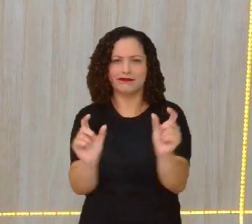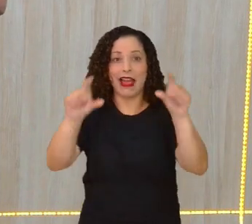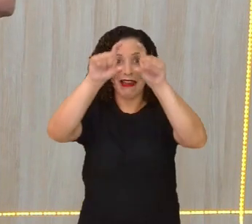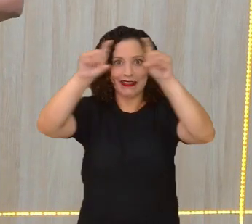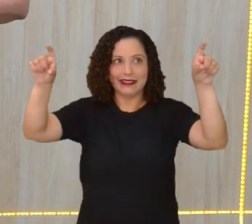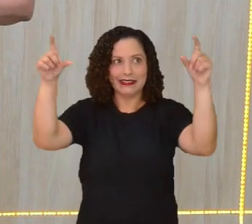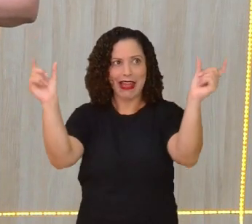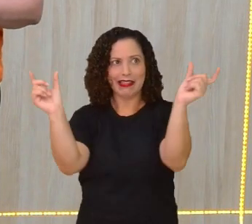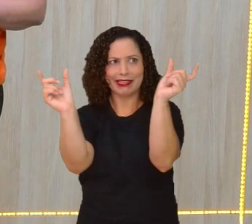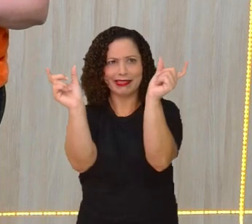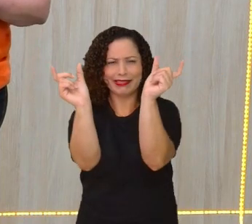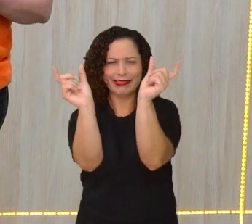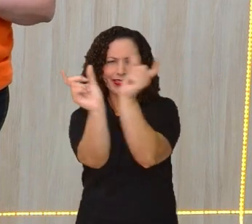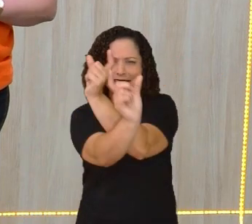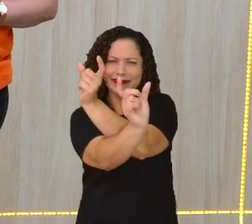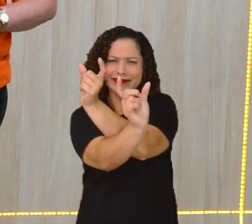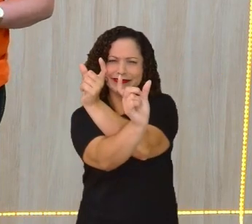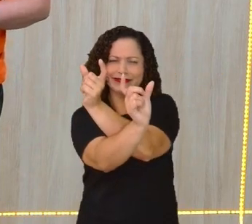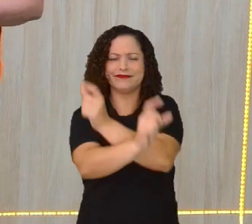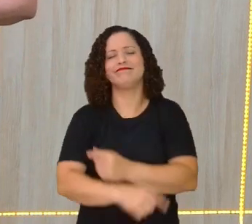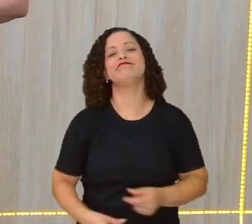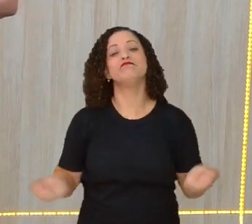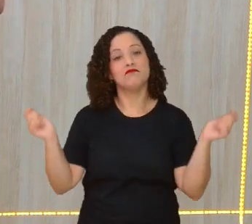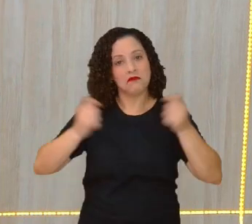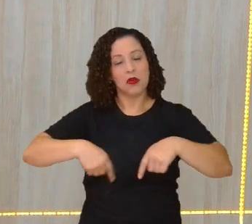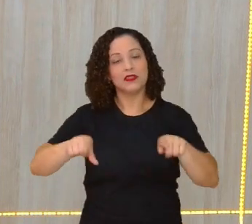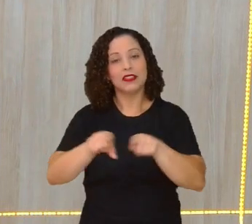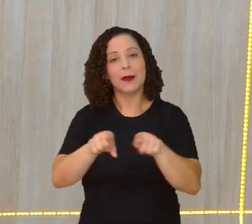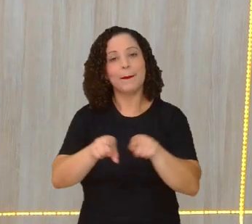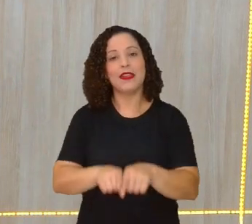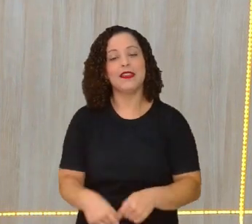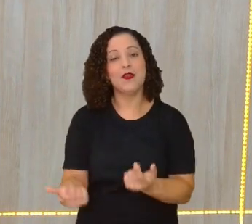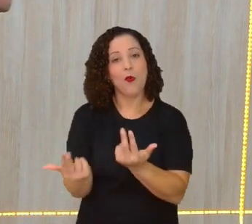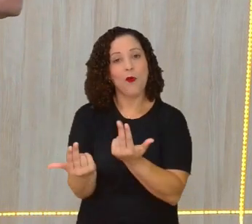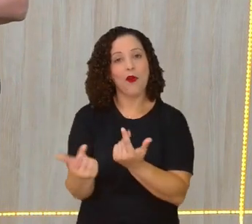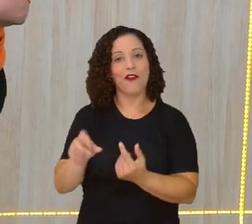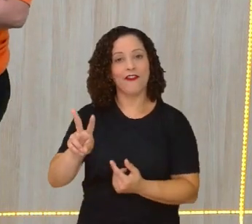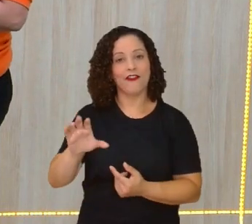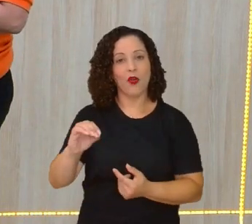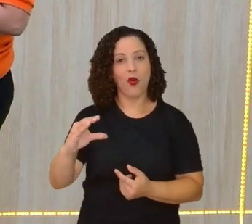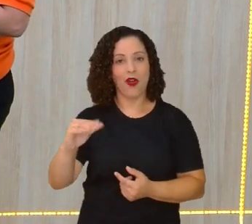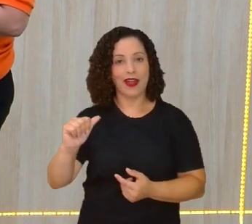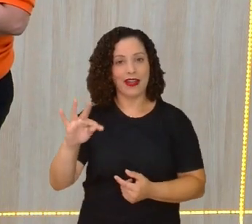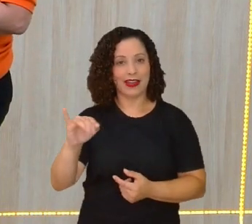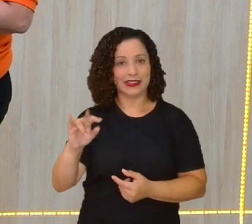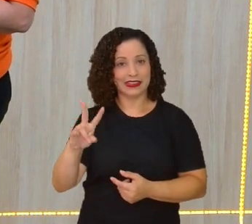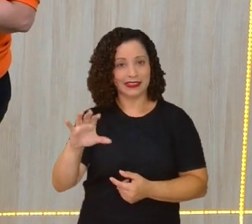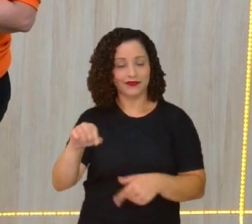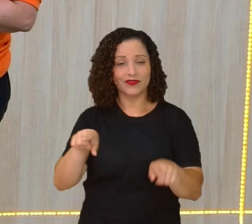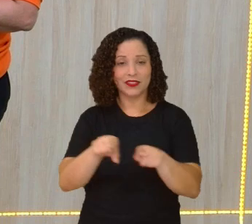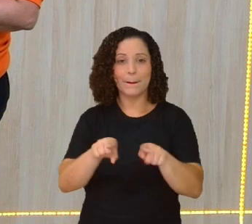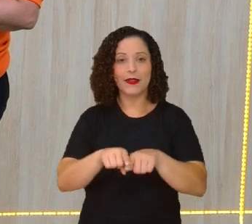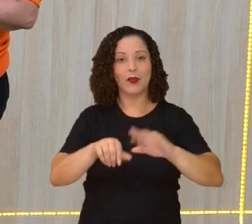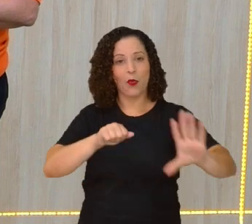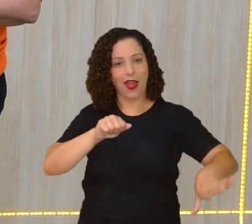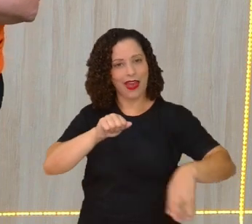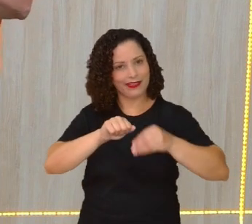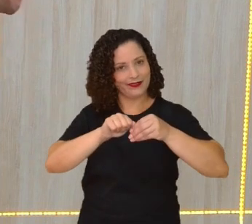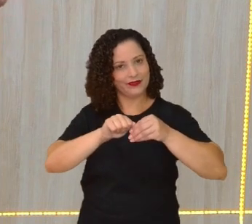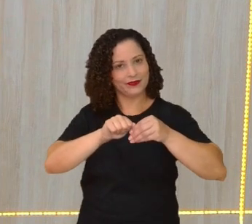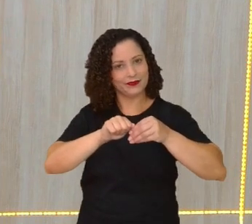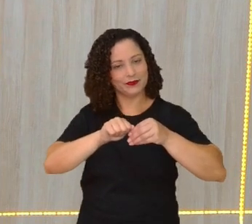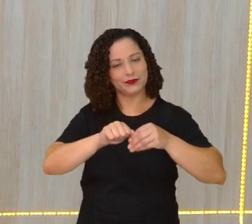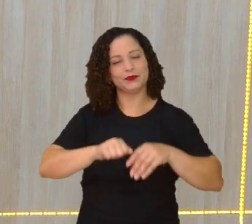mesma forma que podemos fazer isso com o vocativo, podemos fazer também com o advérbio.